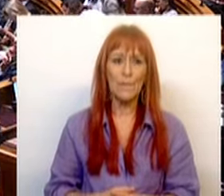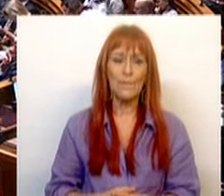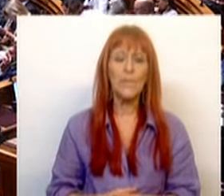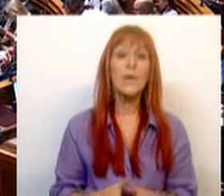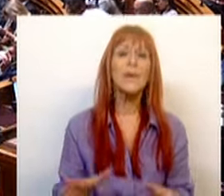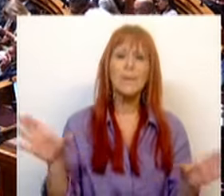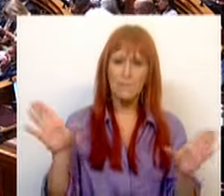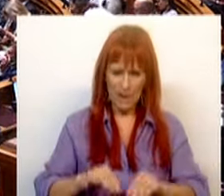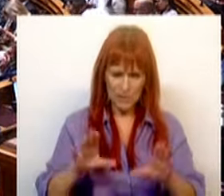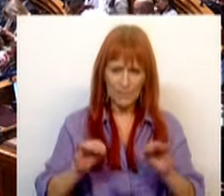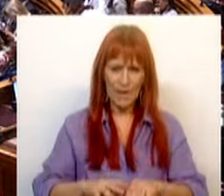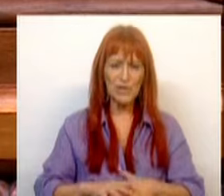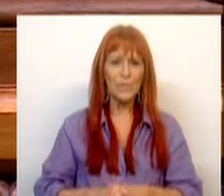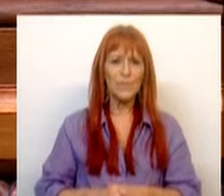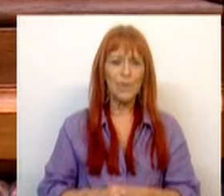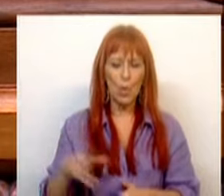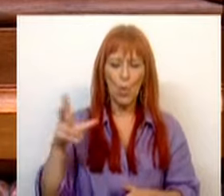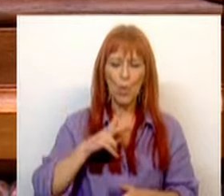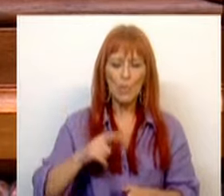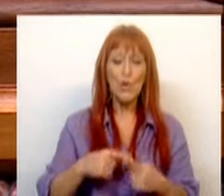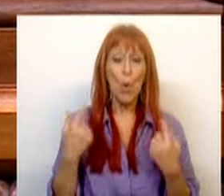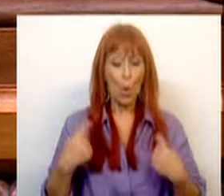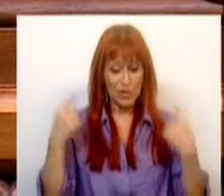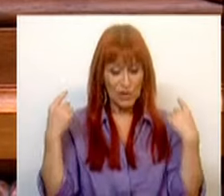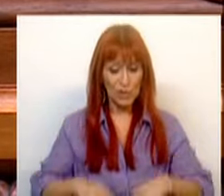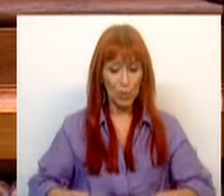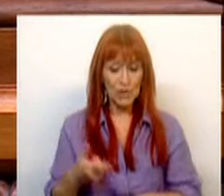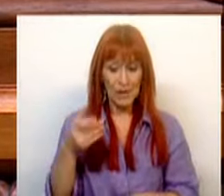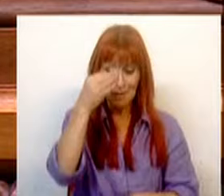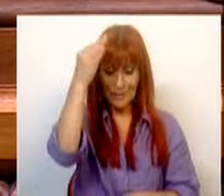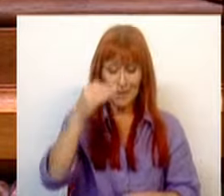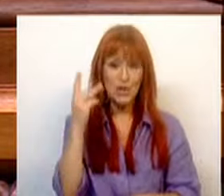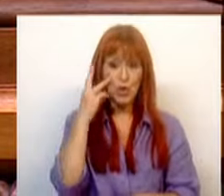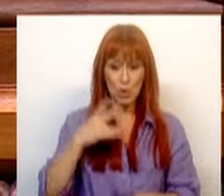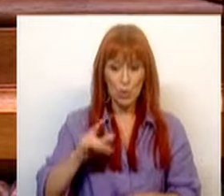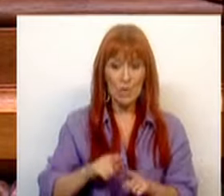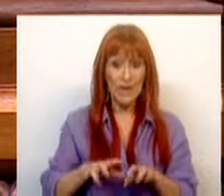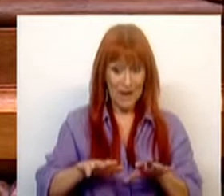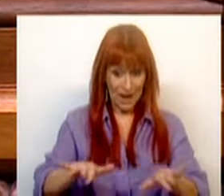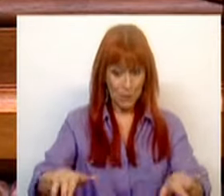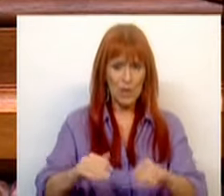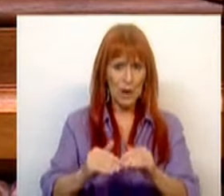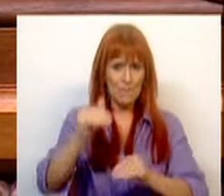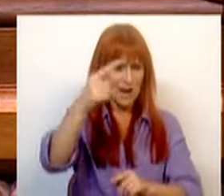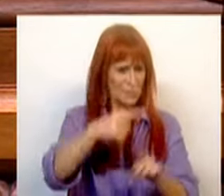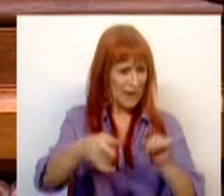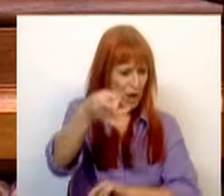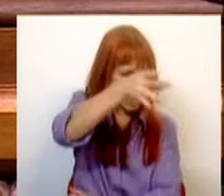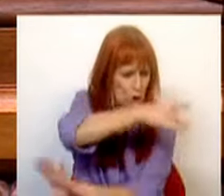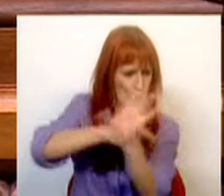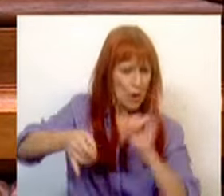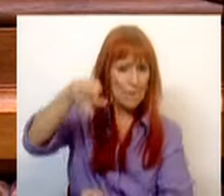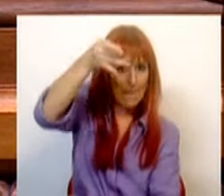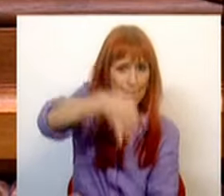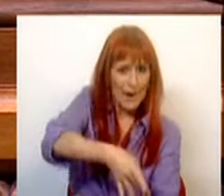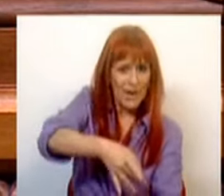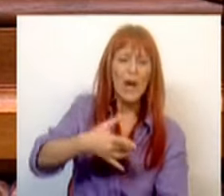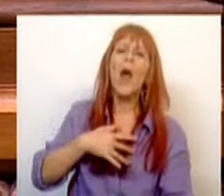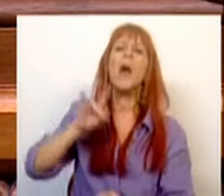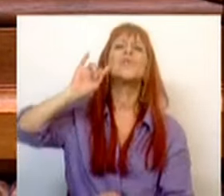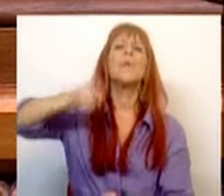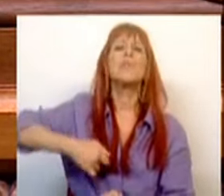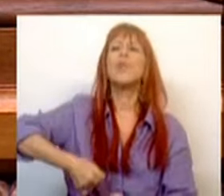Mas mais, Portugal tem hoje a taxa de sobrevivência ao cancro acima da média europeia. E eu gostaria de saber qual